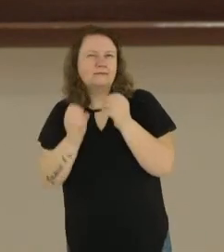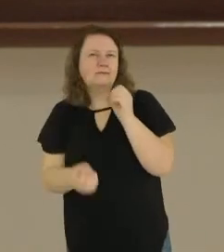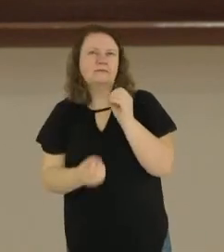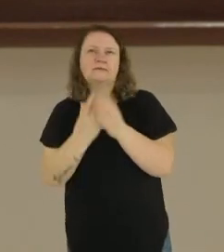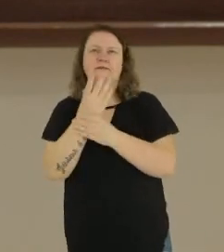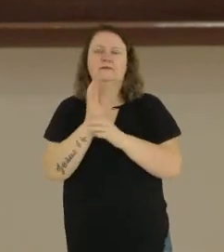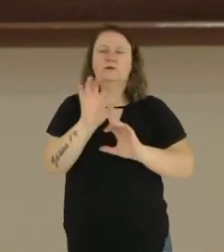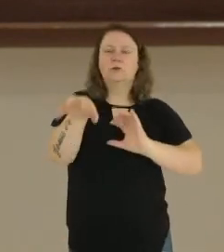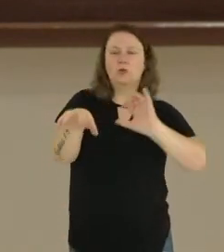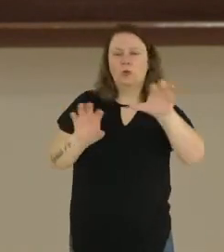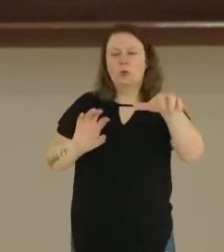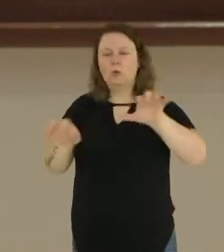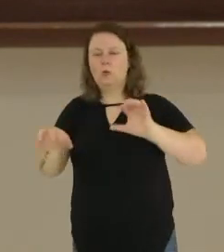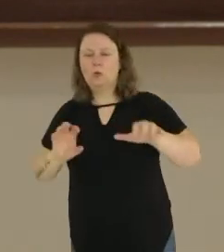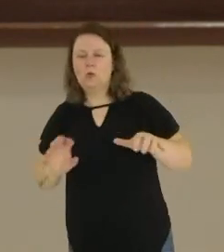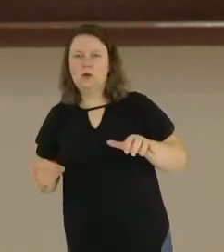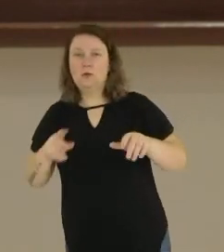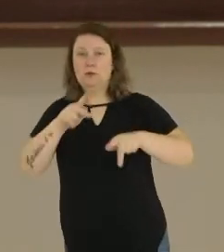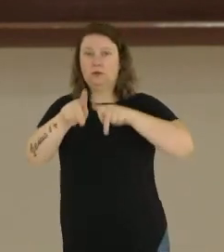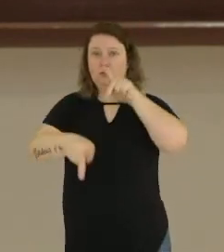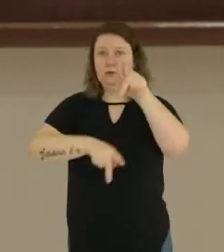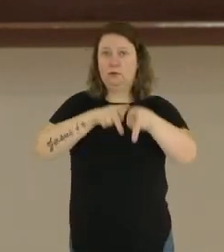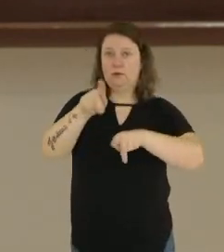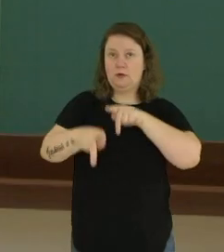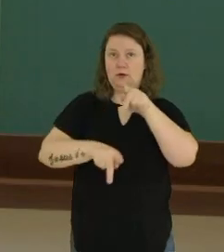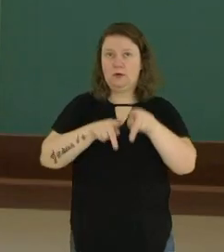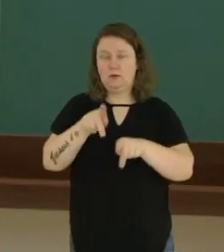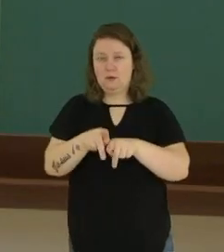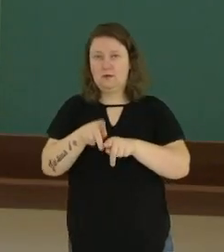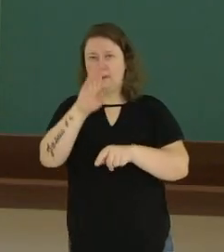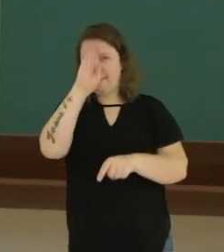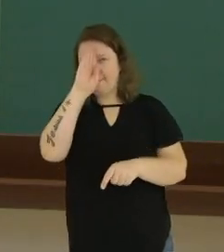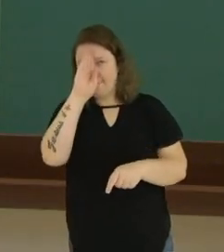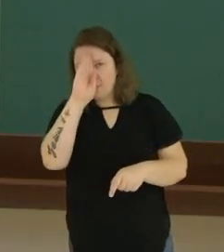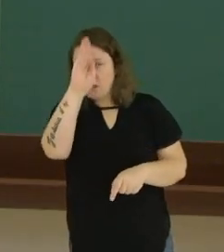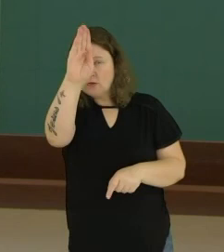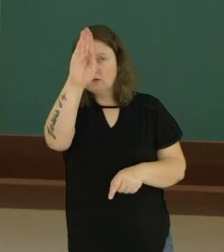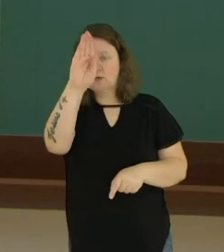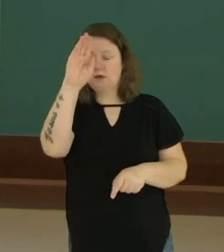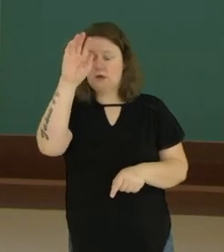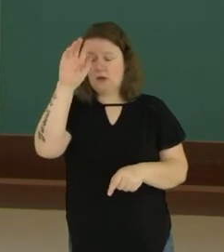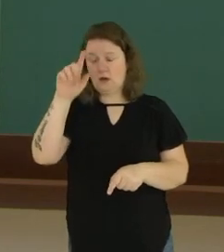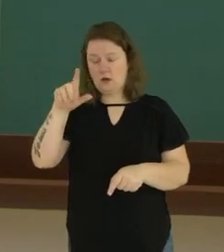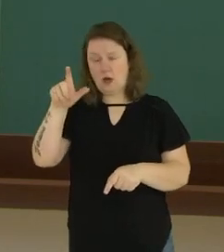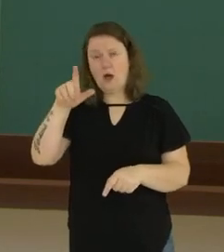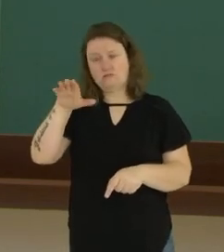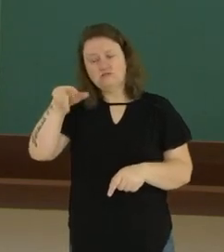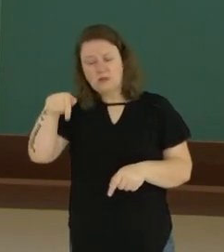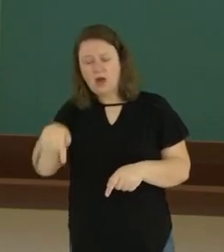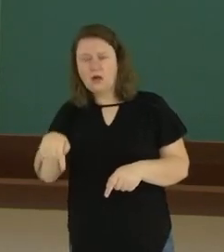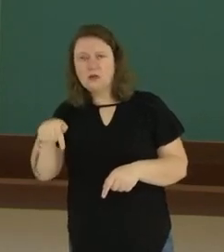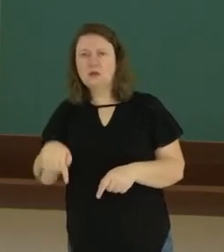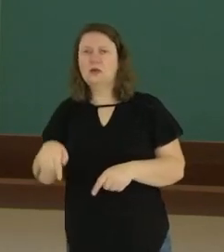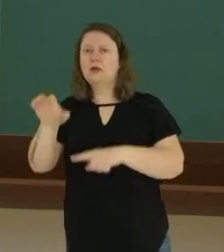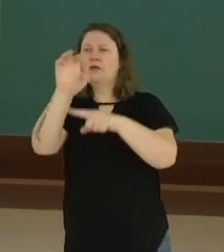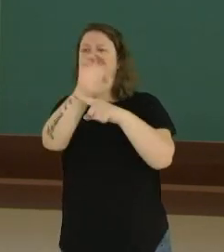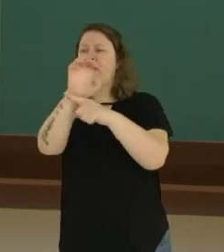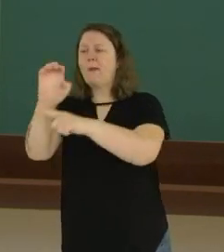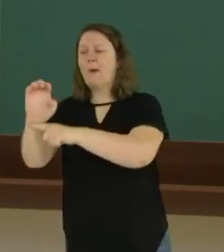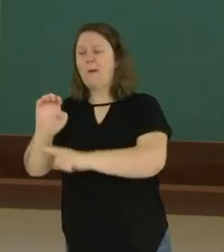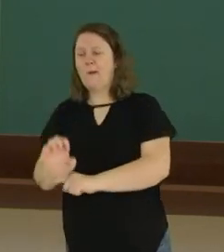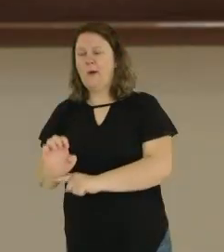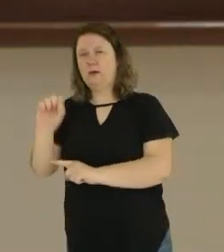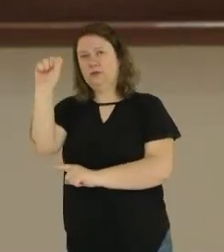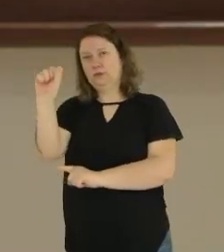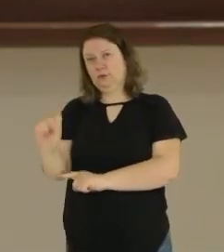das colônias de imigrantes, muitas delas ocorrendo principalmente aqui na região dos estados do sul do Brasil. Nós